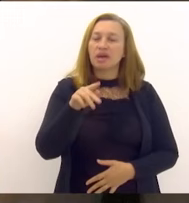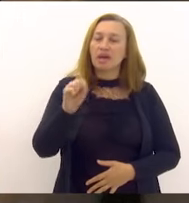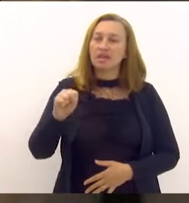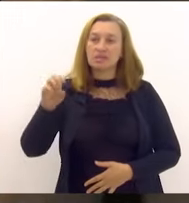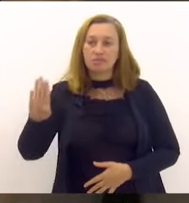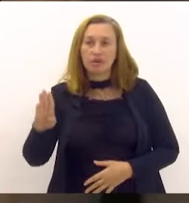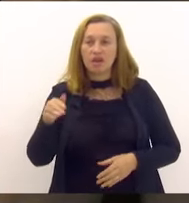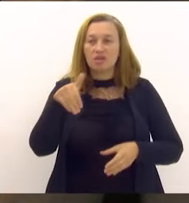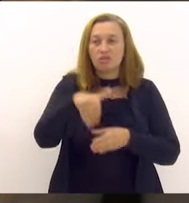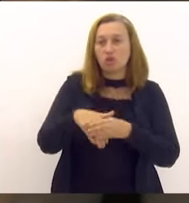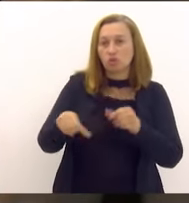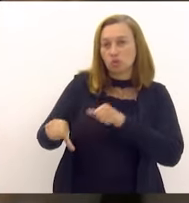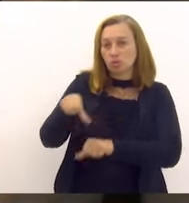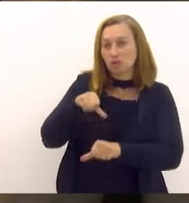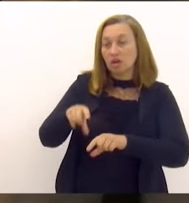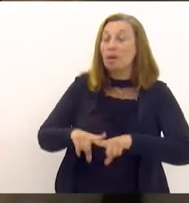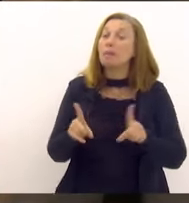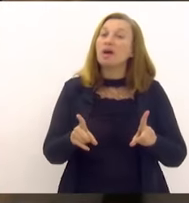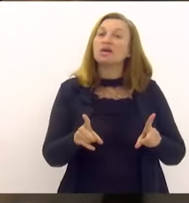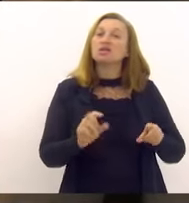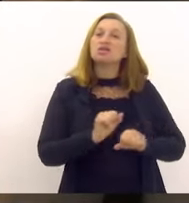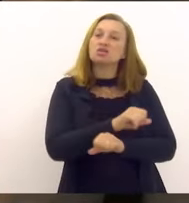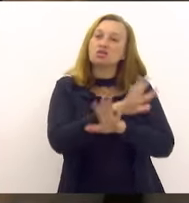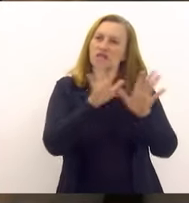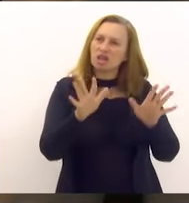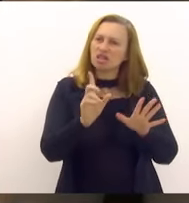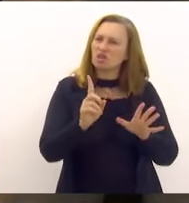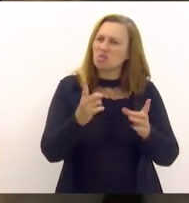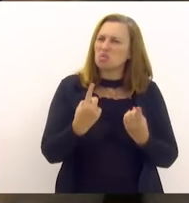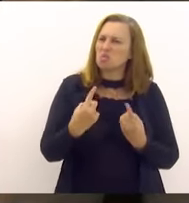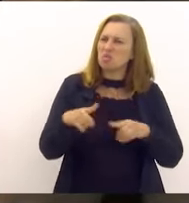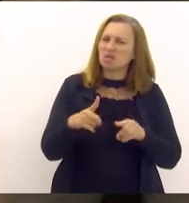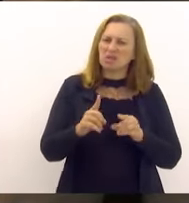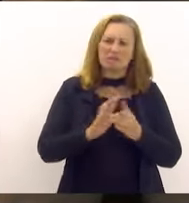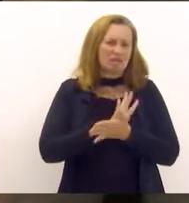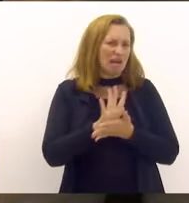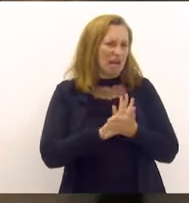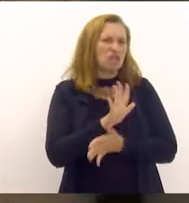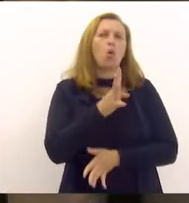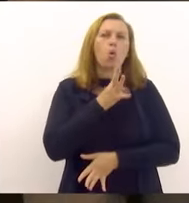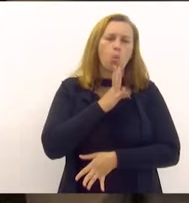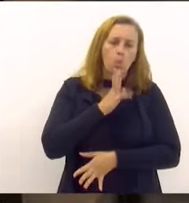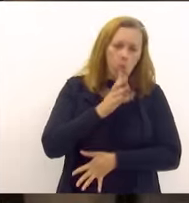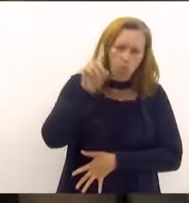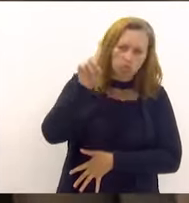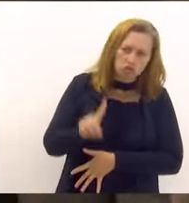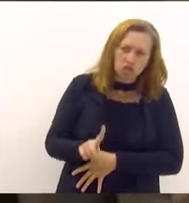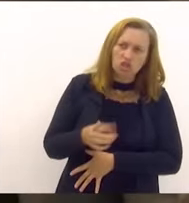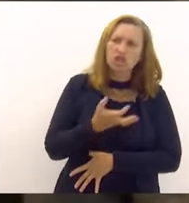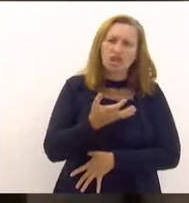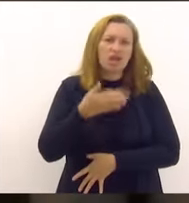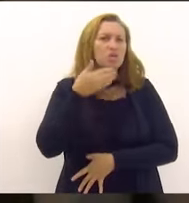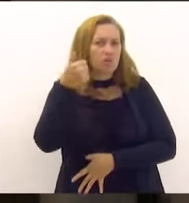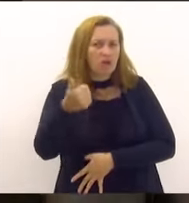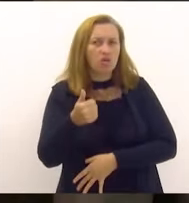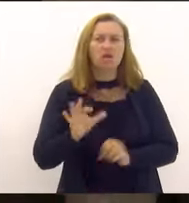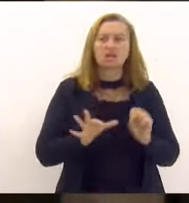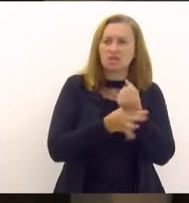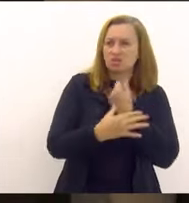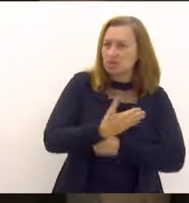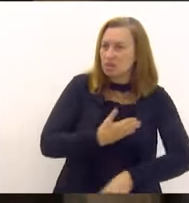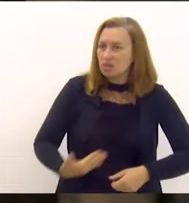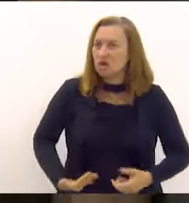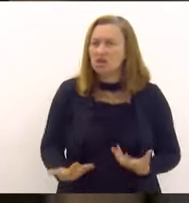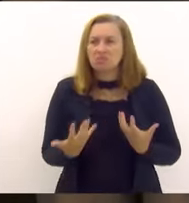encaminha o voto contrário, mas deixando claro que nós não vamos obstruir, reconhecemos o direito, queremos que melhore a segurança. E não